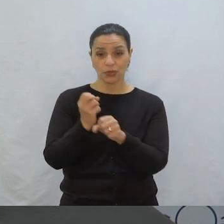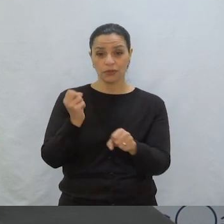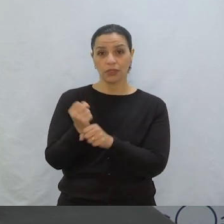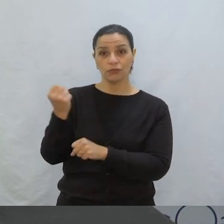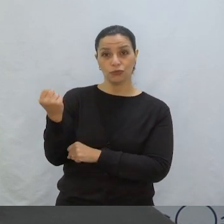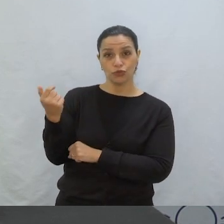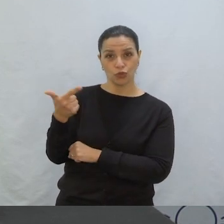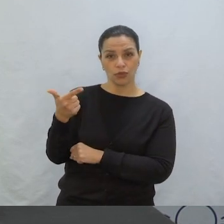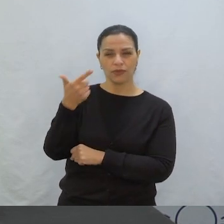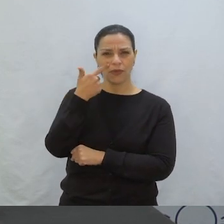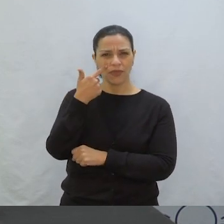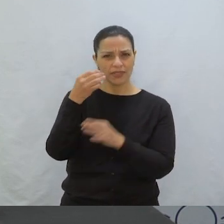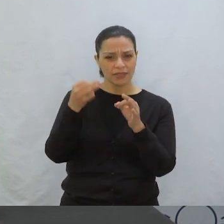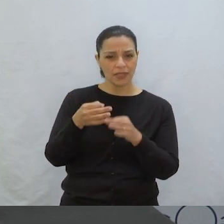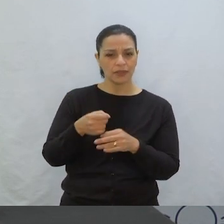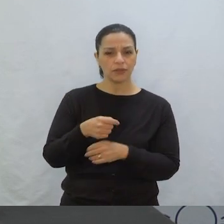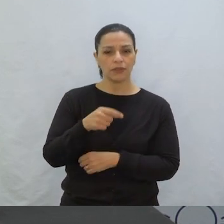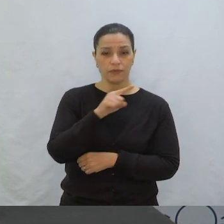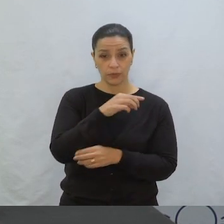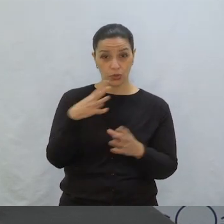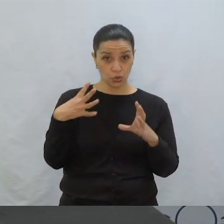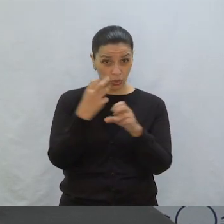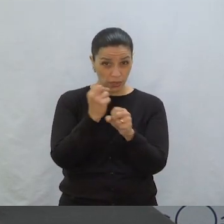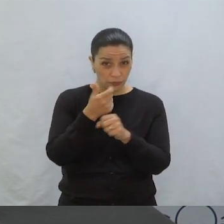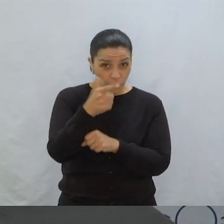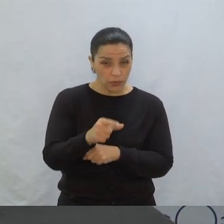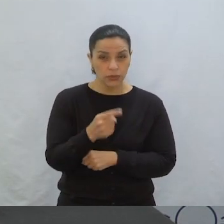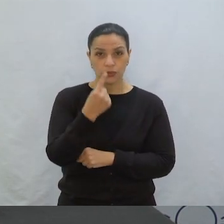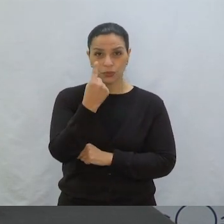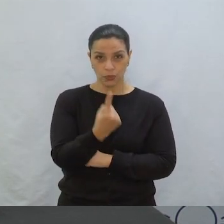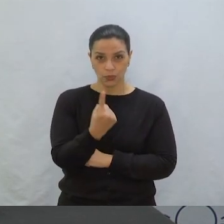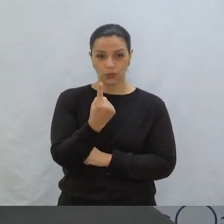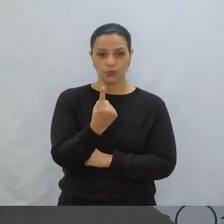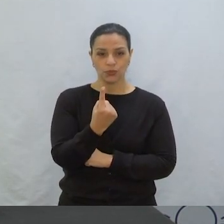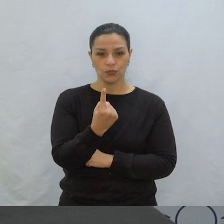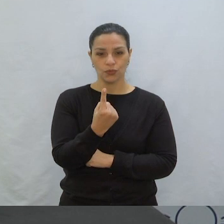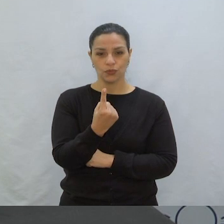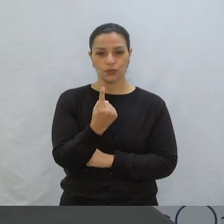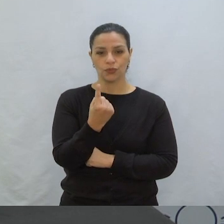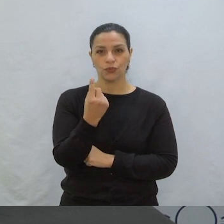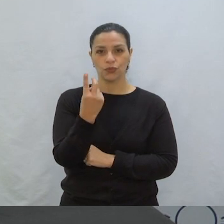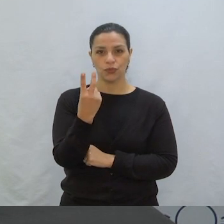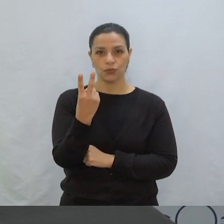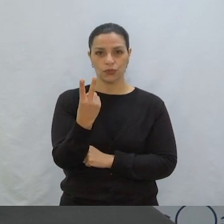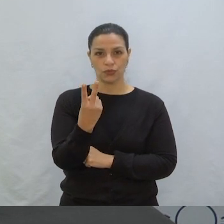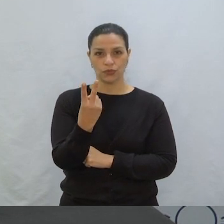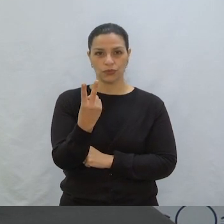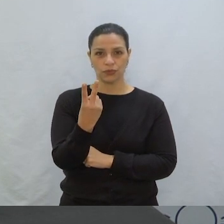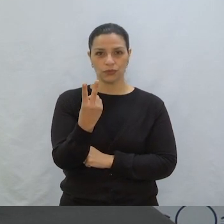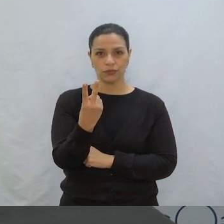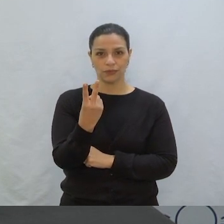deu 12. Vamos conferir aqui novamente? Vamos contar todos os lápis agora?